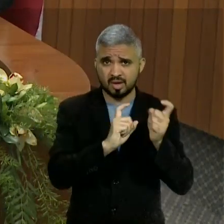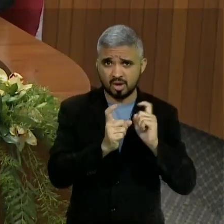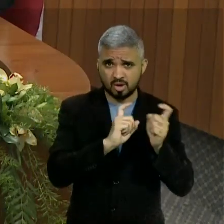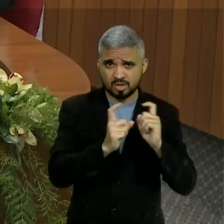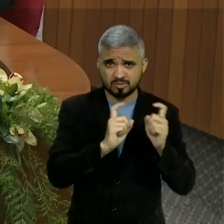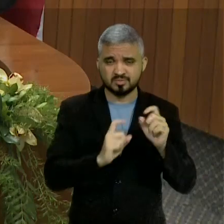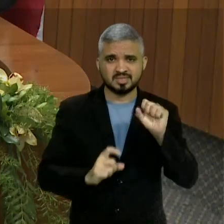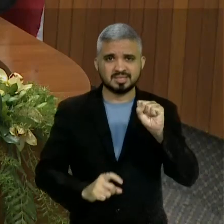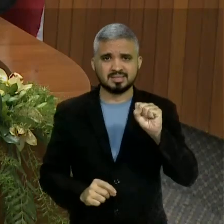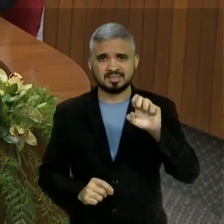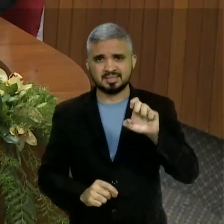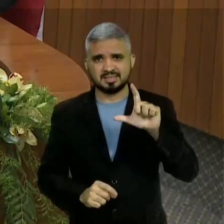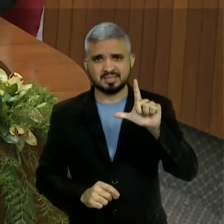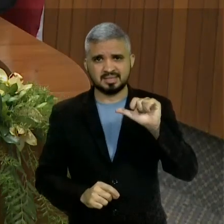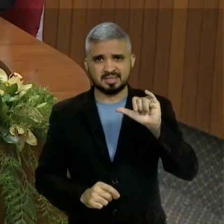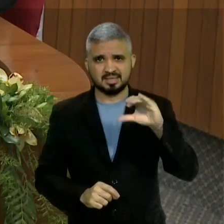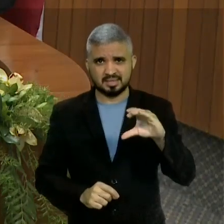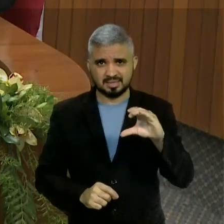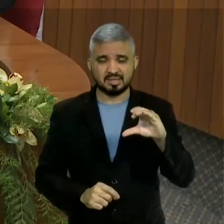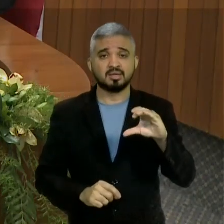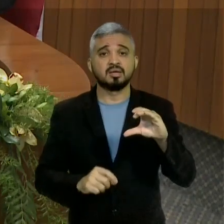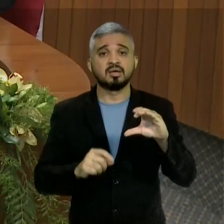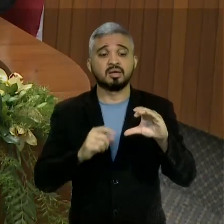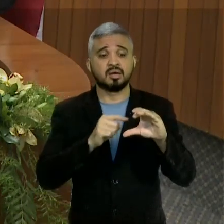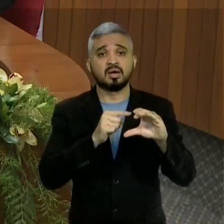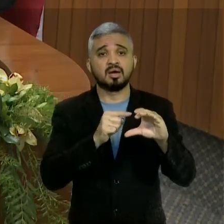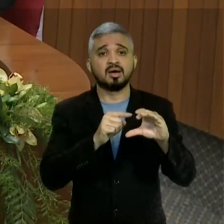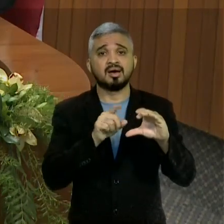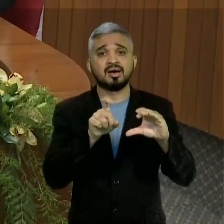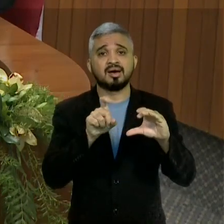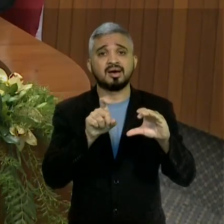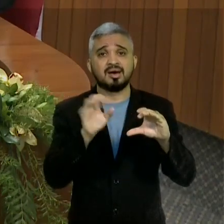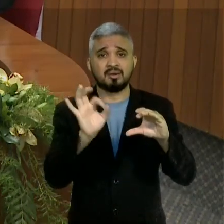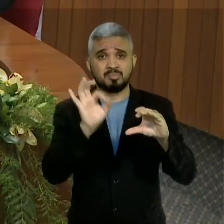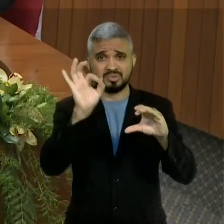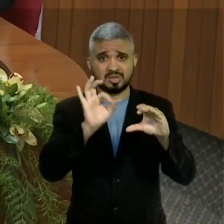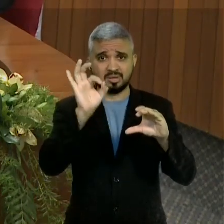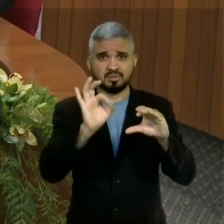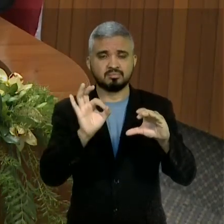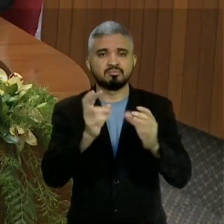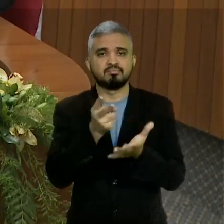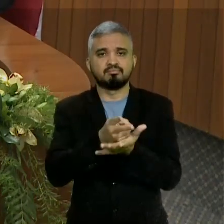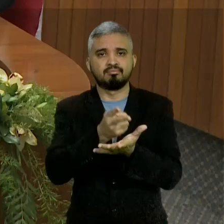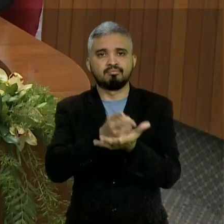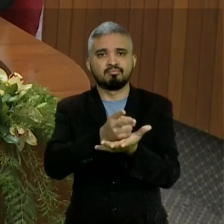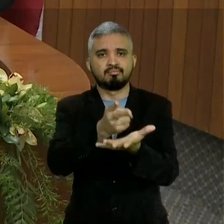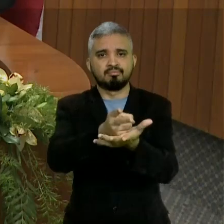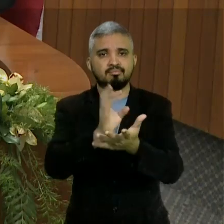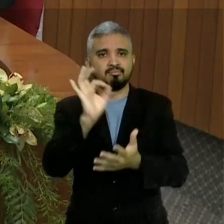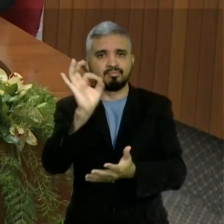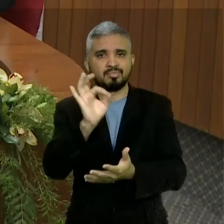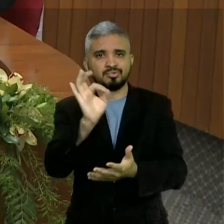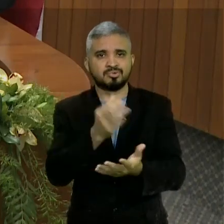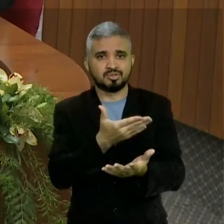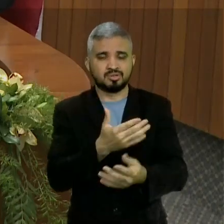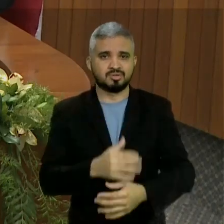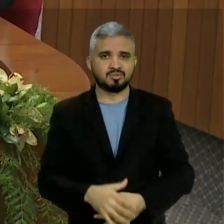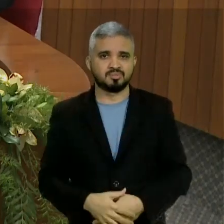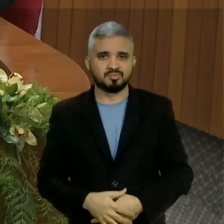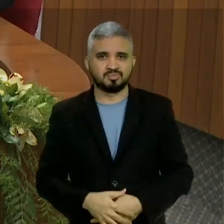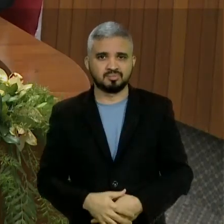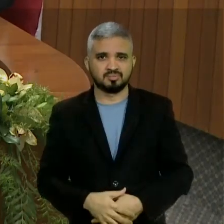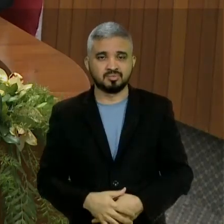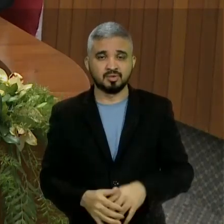em 10,5 e quem votou isso não foi só o Campos Neto que apanha do Lula todo dia que o Lula quer